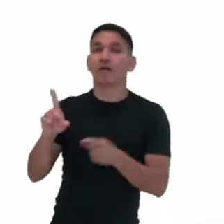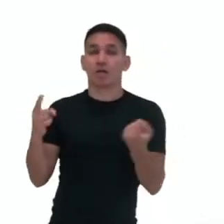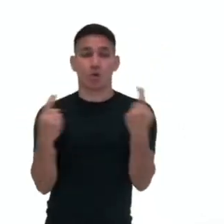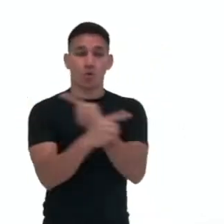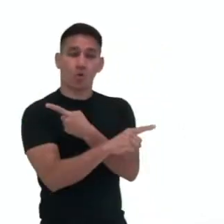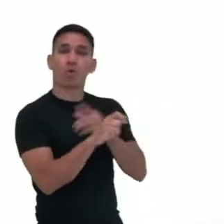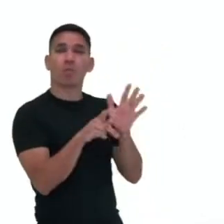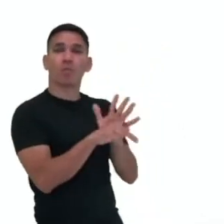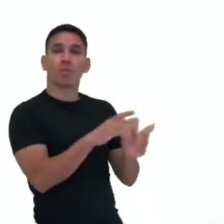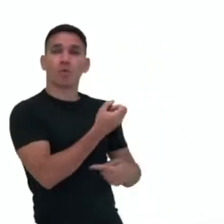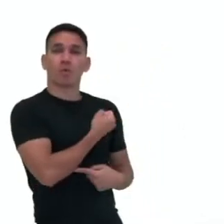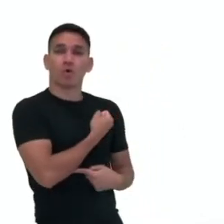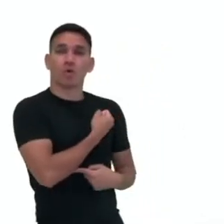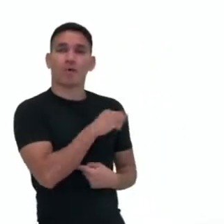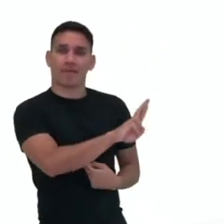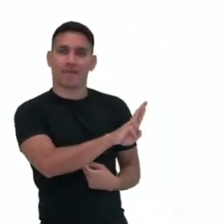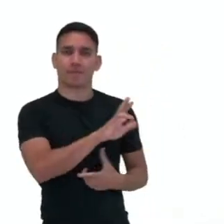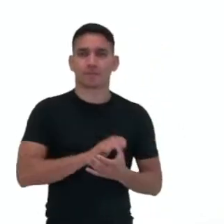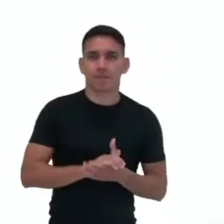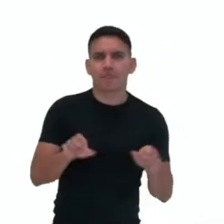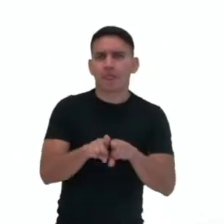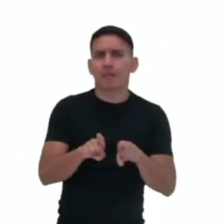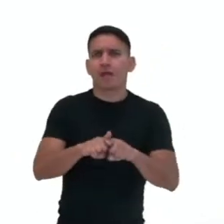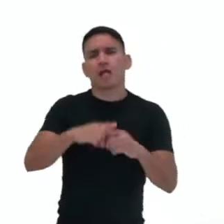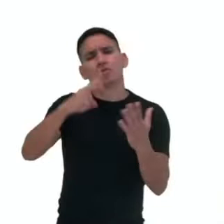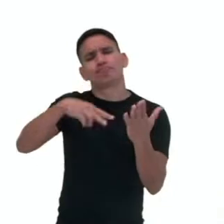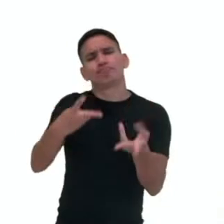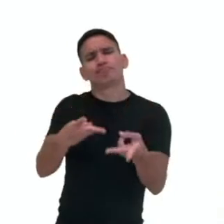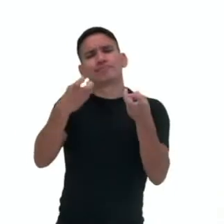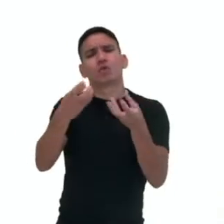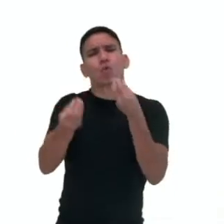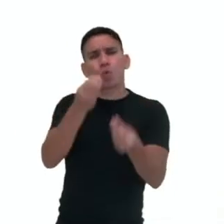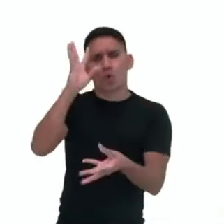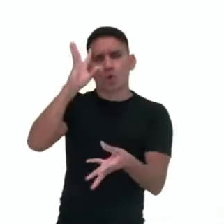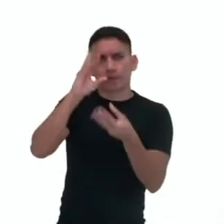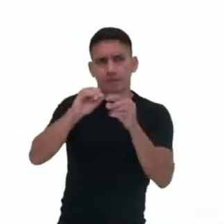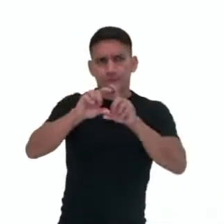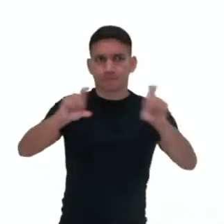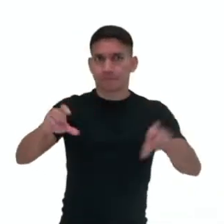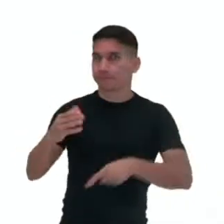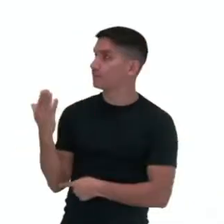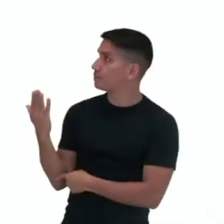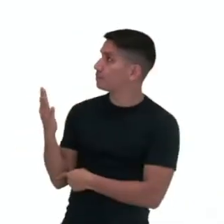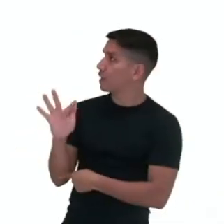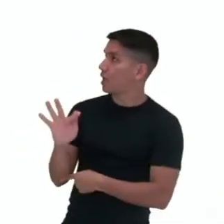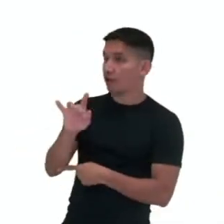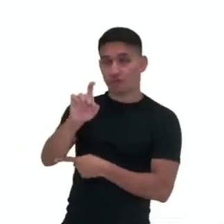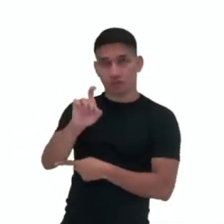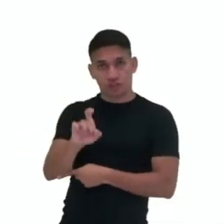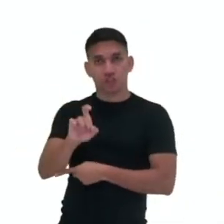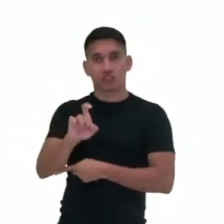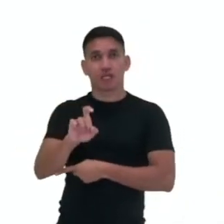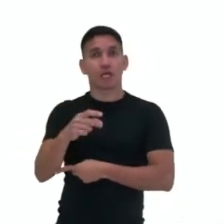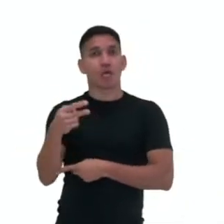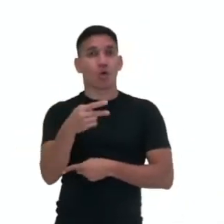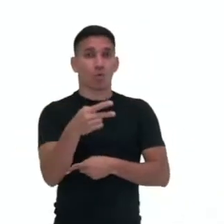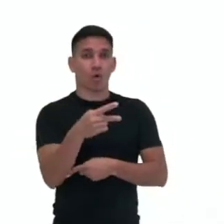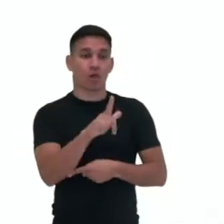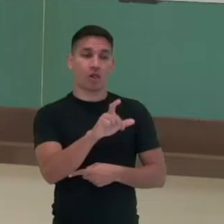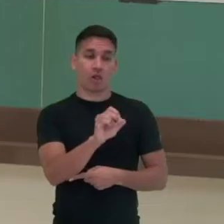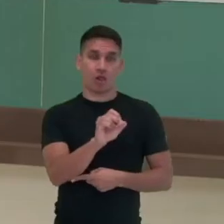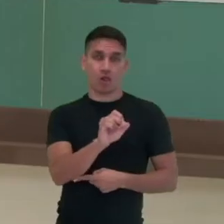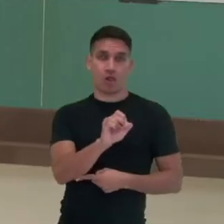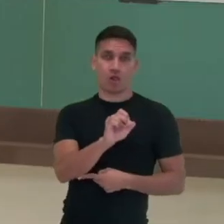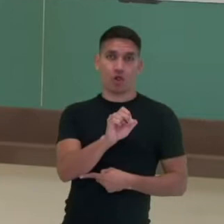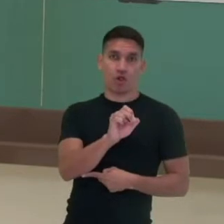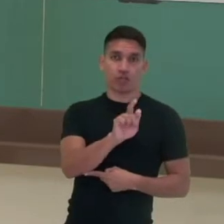reais. Podemos lê-la da seguinte maneira: f de x é igual a log de x na base a,